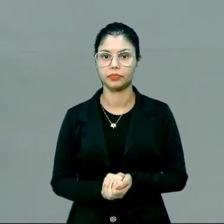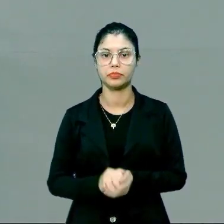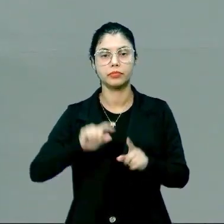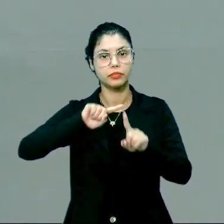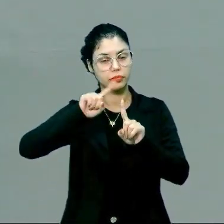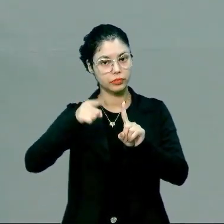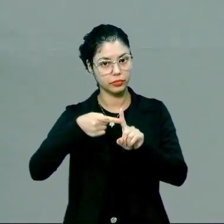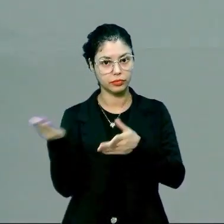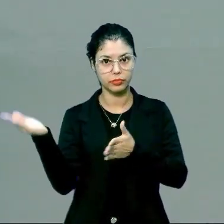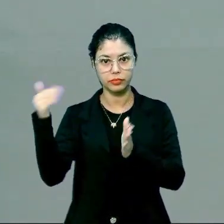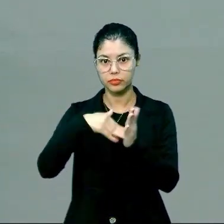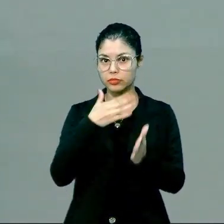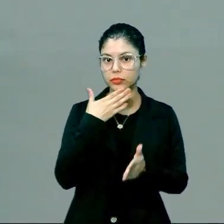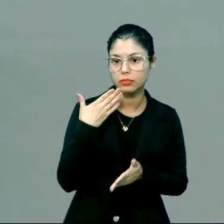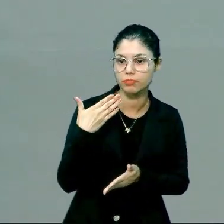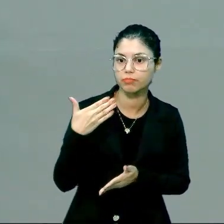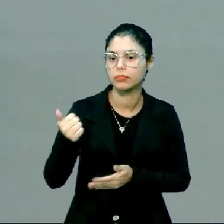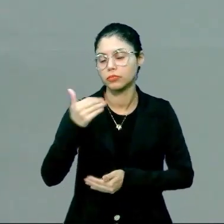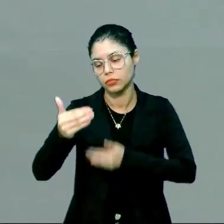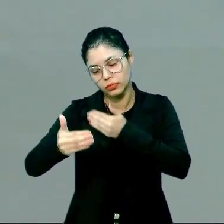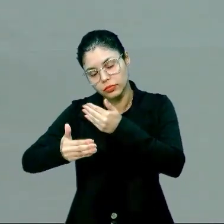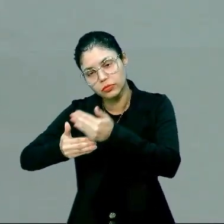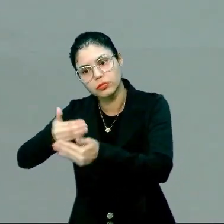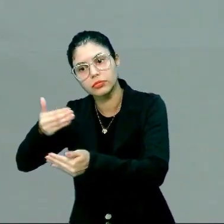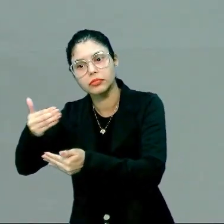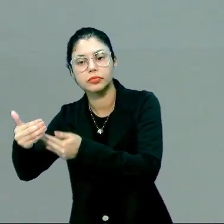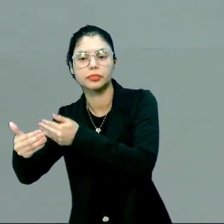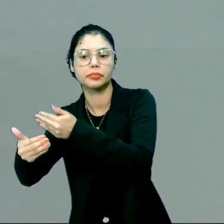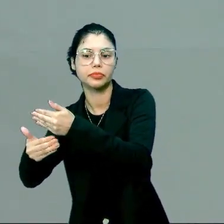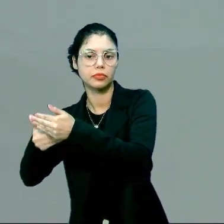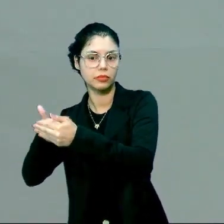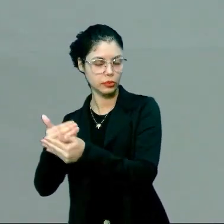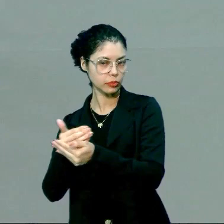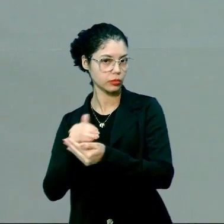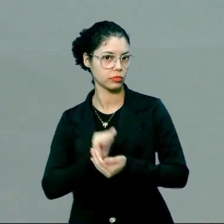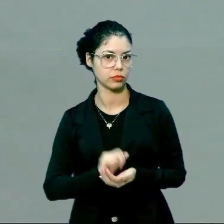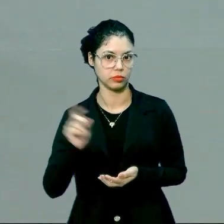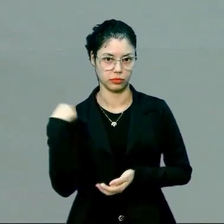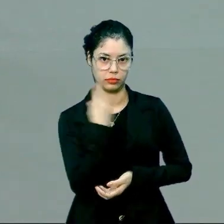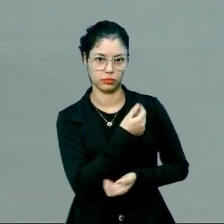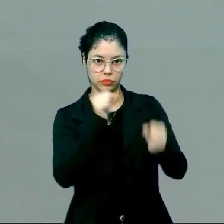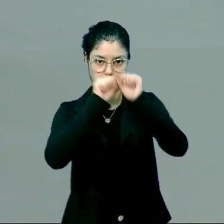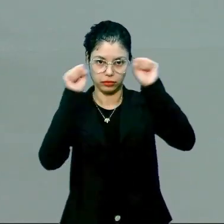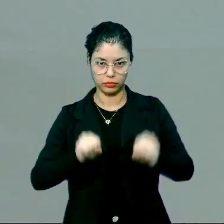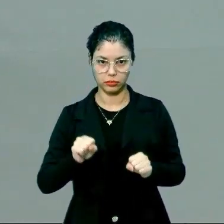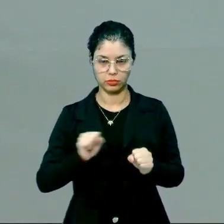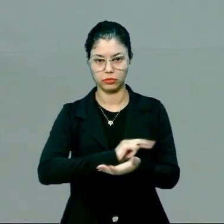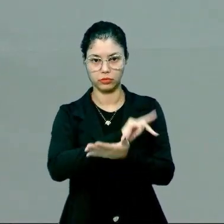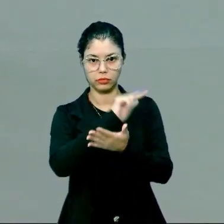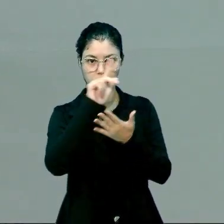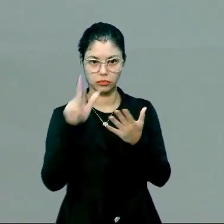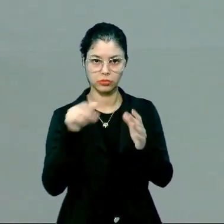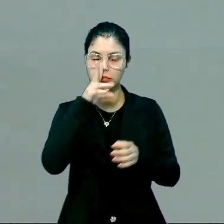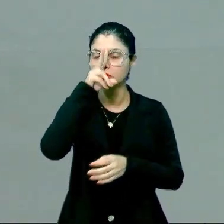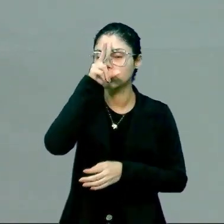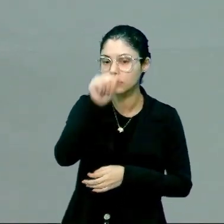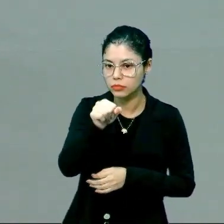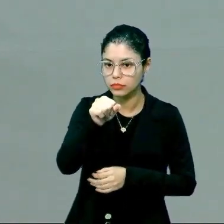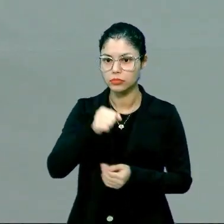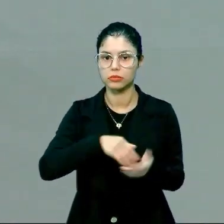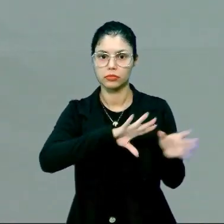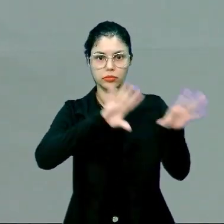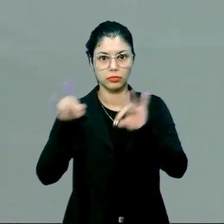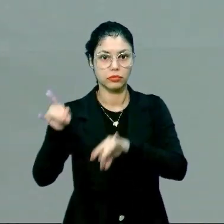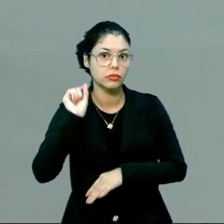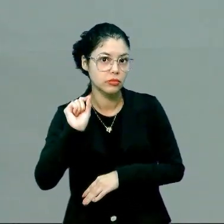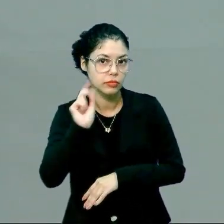gestação e vai melhorando do decorrer do tempo, O nosso sistema imunológico ele vai se fortalecendo.